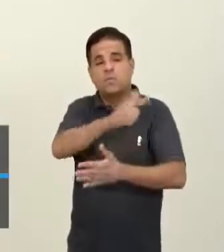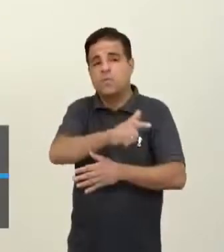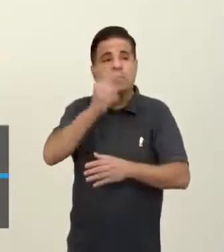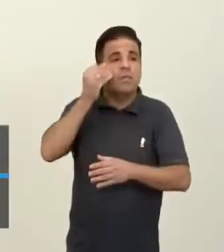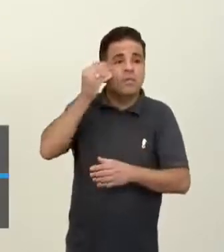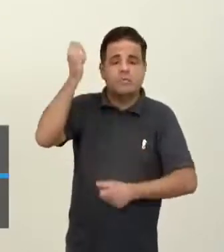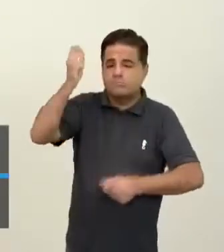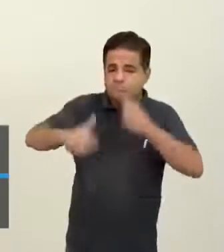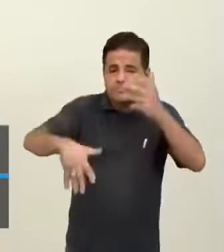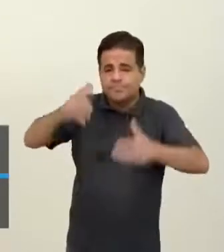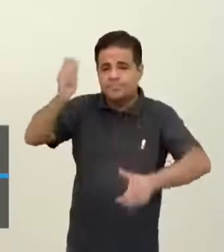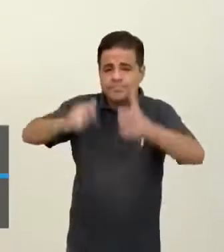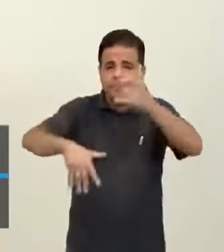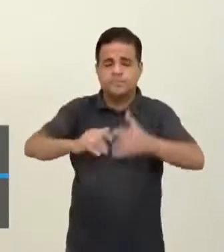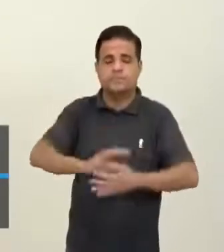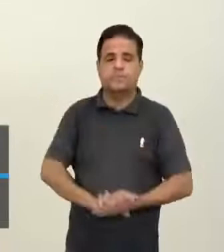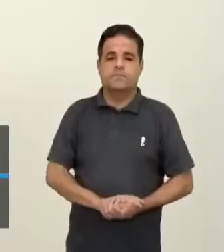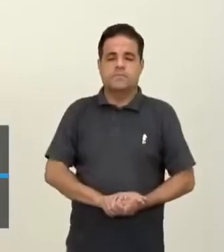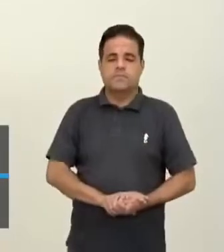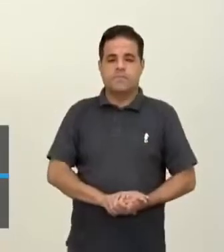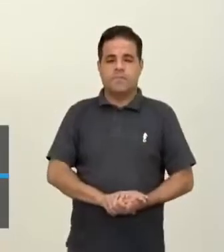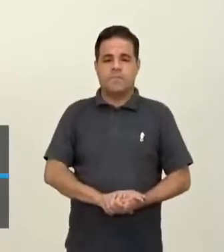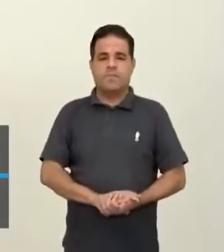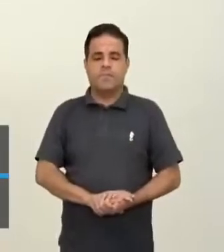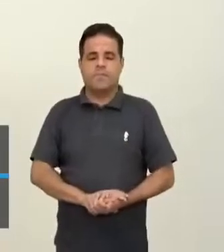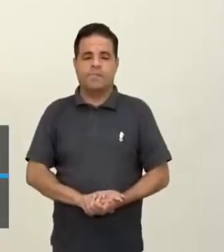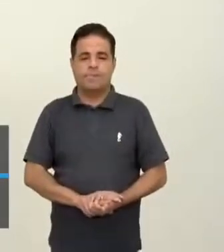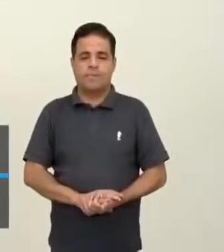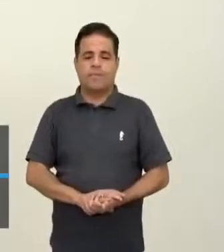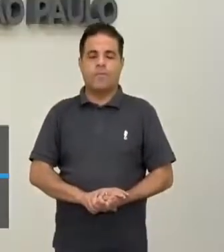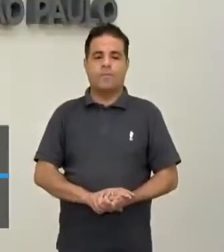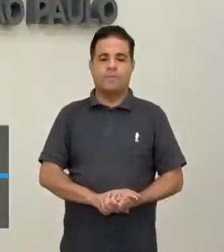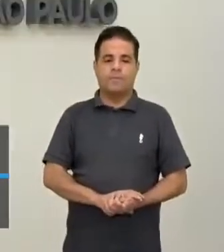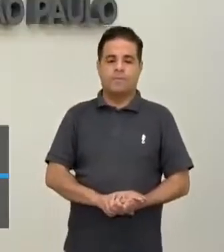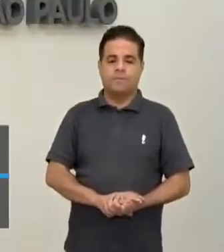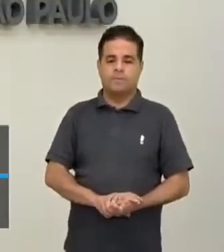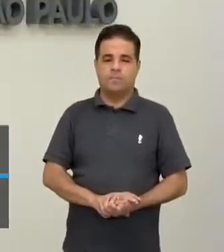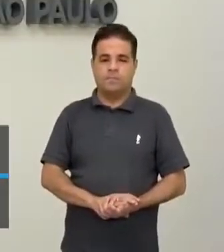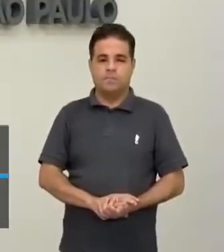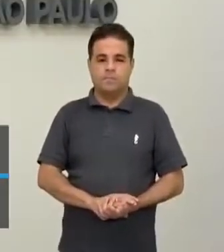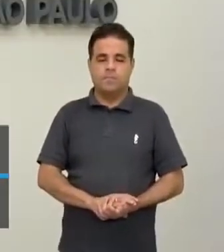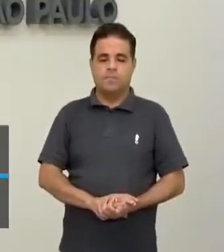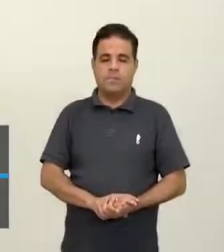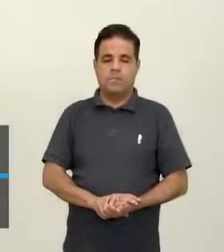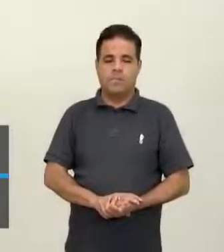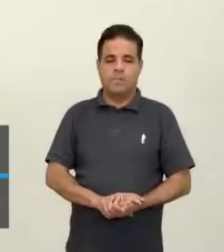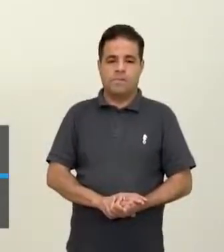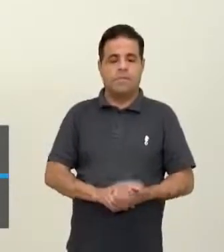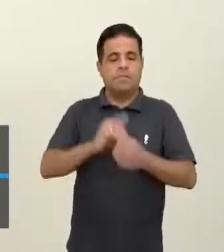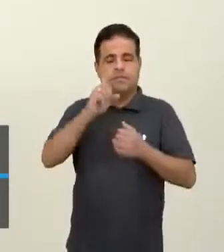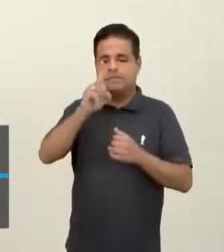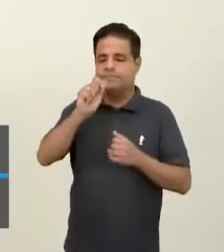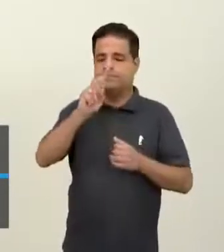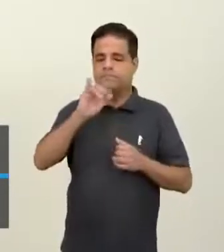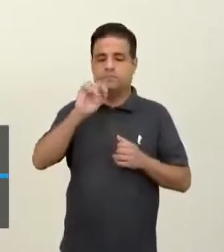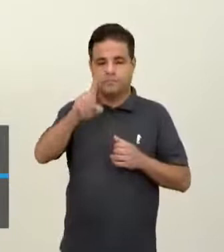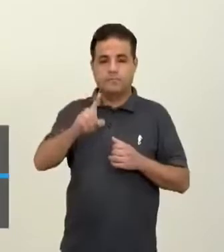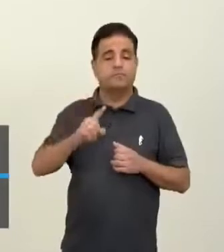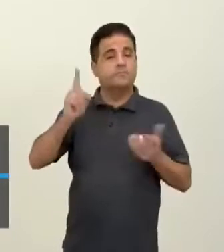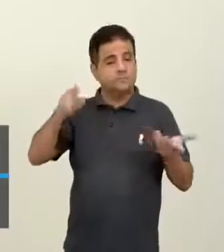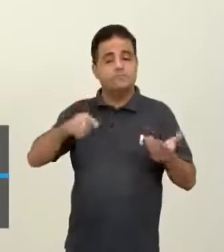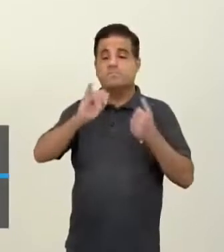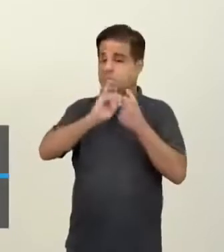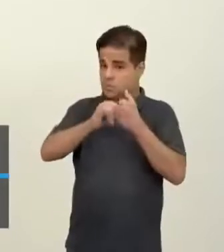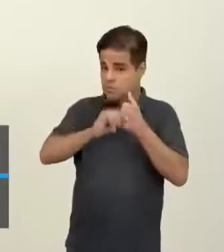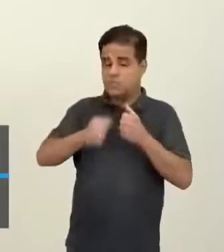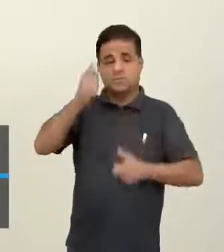tentando explicar. Sim. Seguiram nessa linha. As confusões, né? É. Que se cria. O David colocou assim, é uma